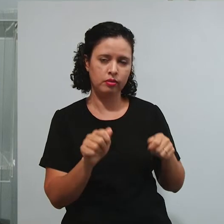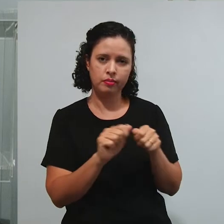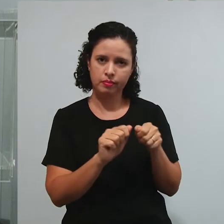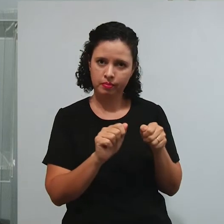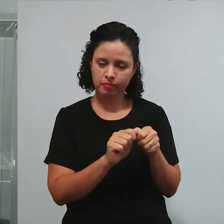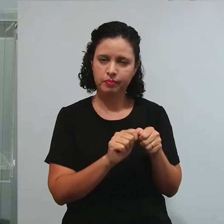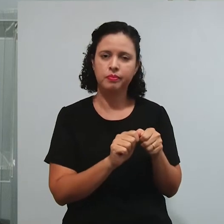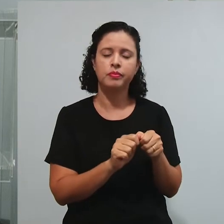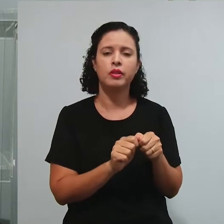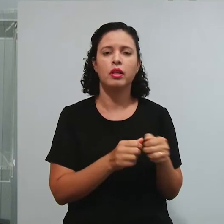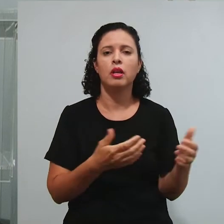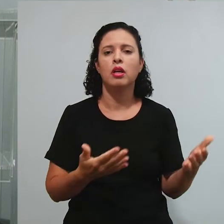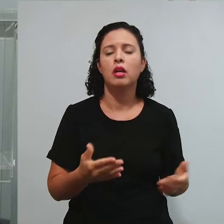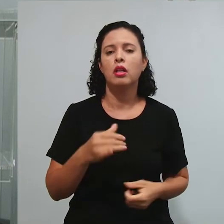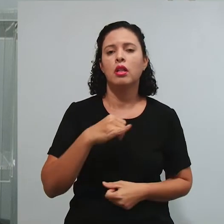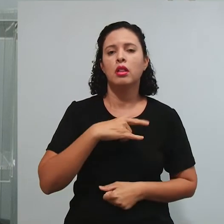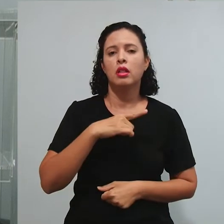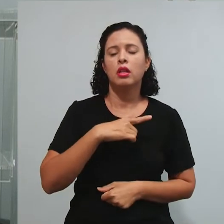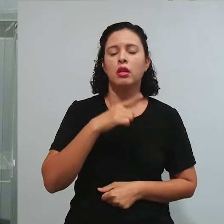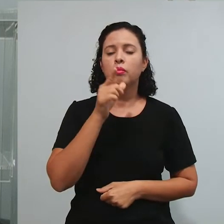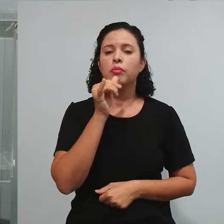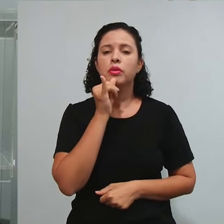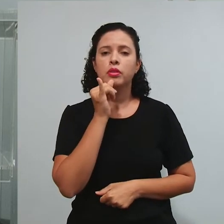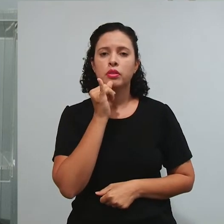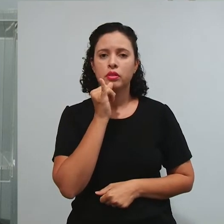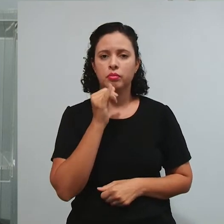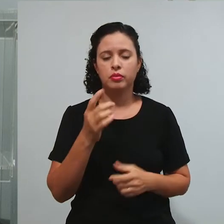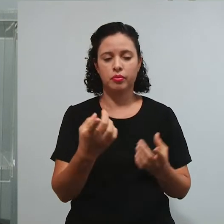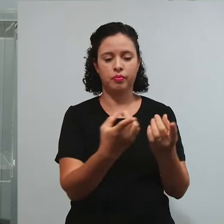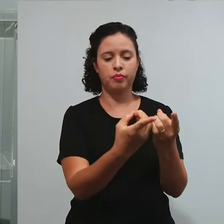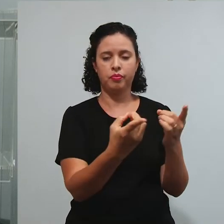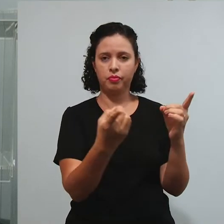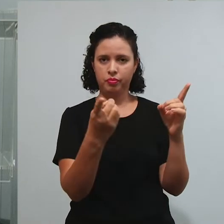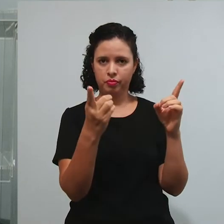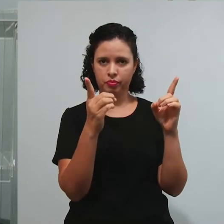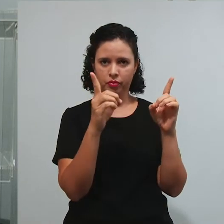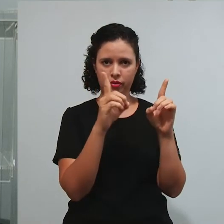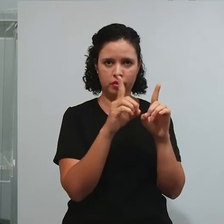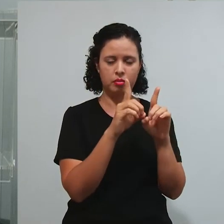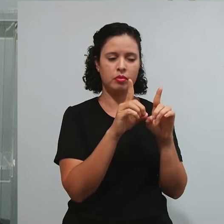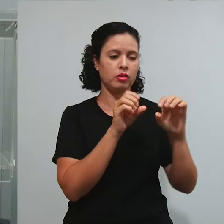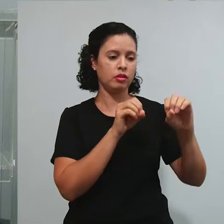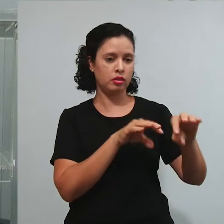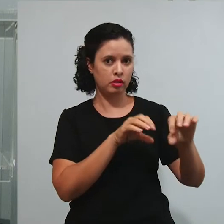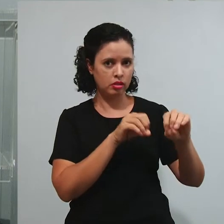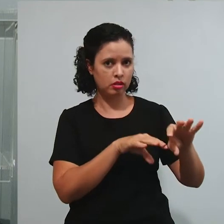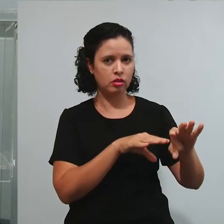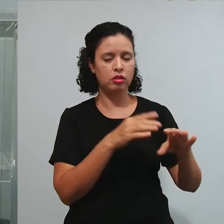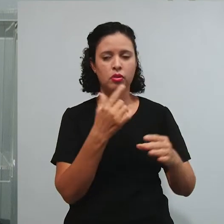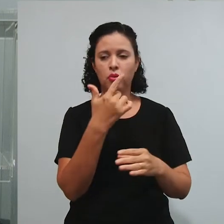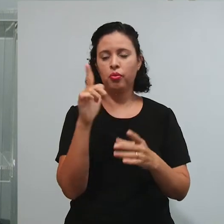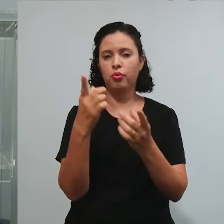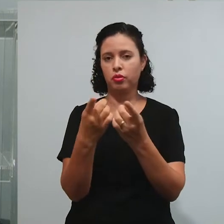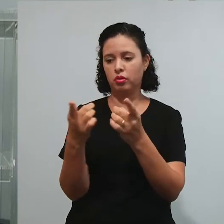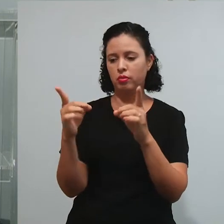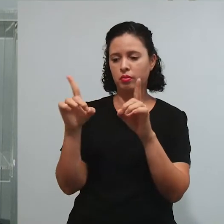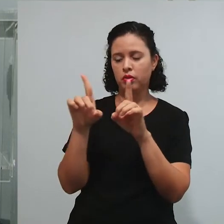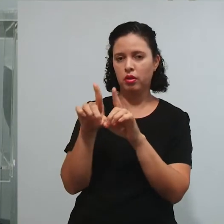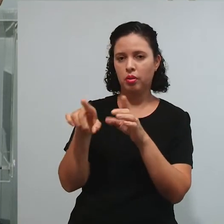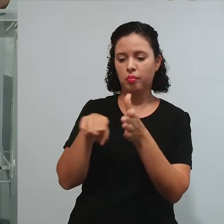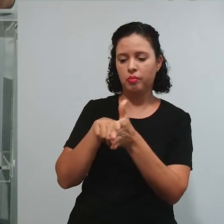né? Então, nós temos, por exemplo, o departamento de ensino, nós temos o departamento